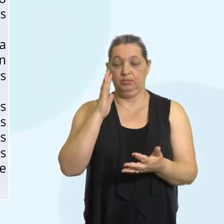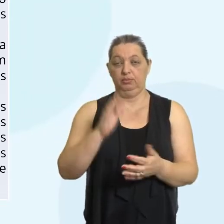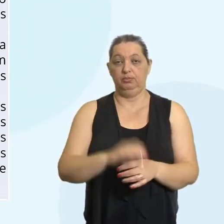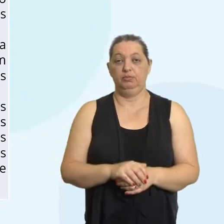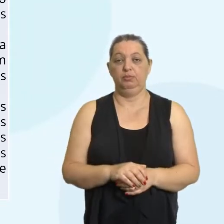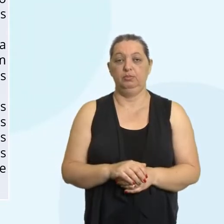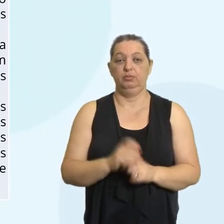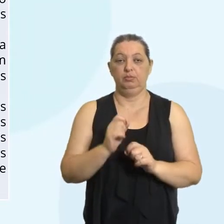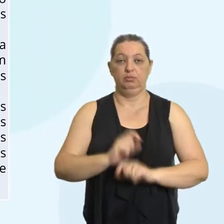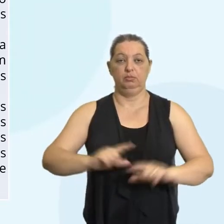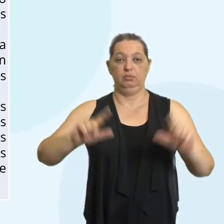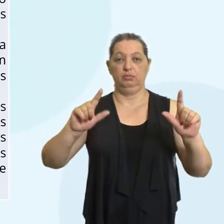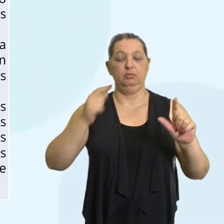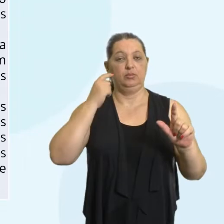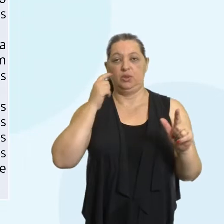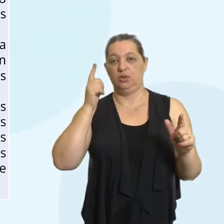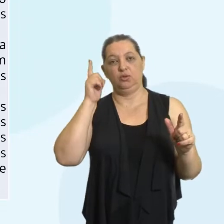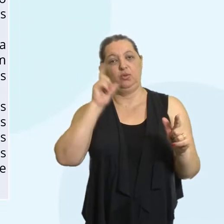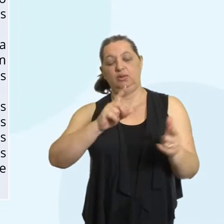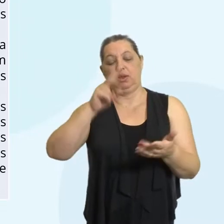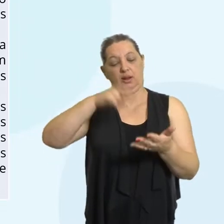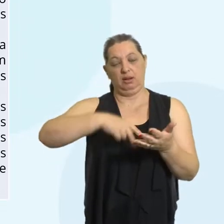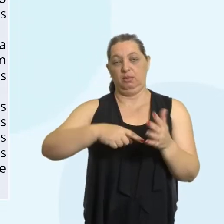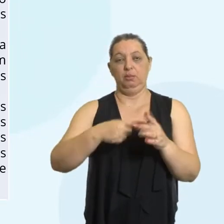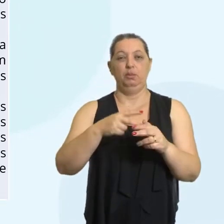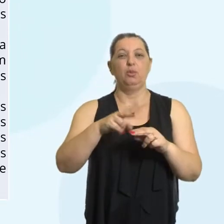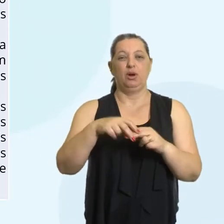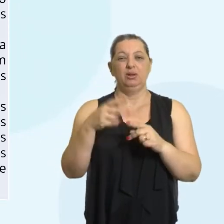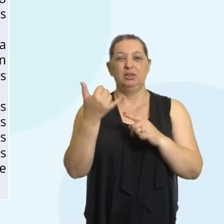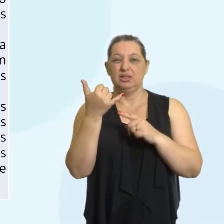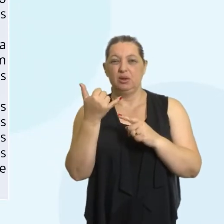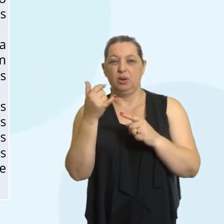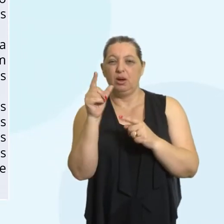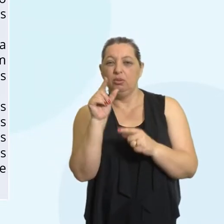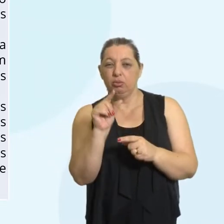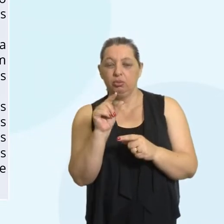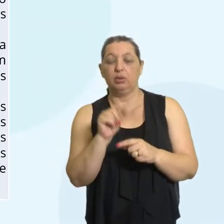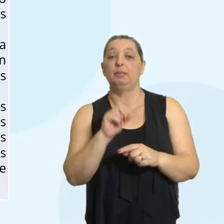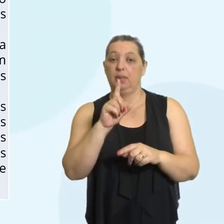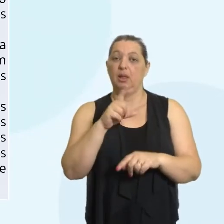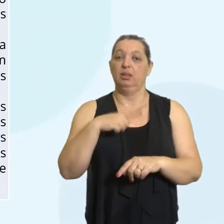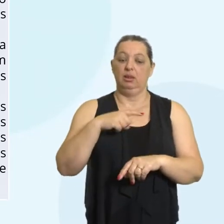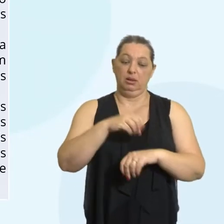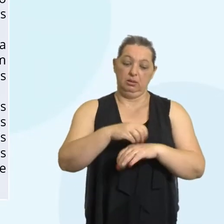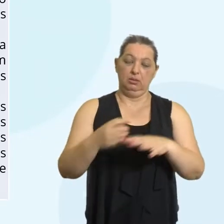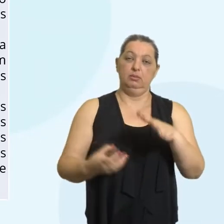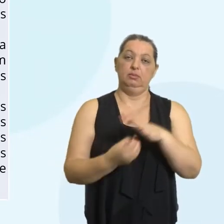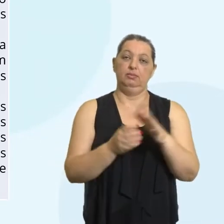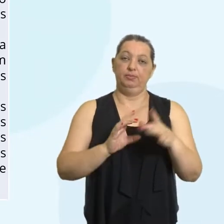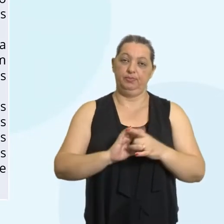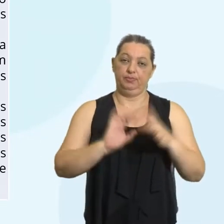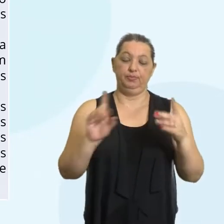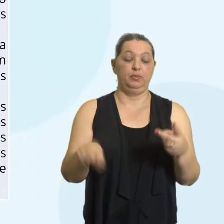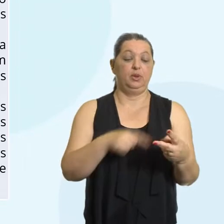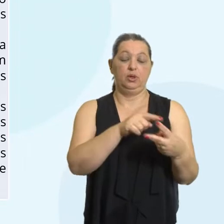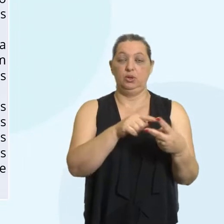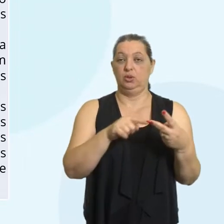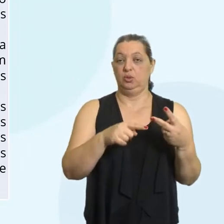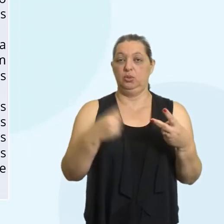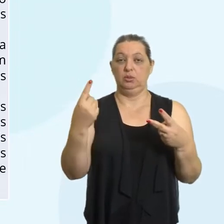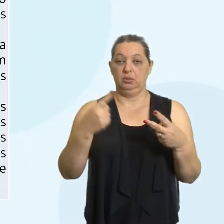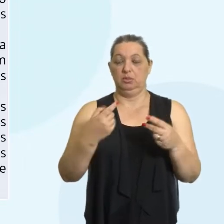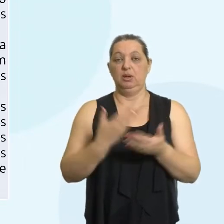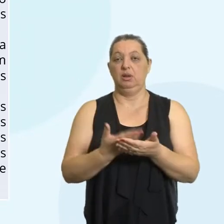deve estar impossível para vocês verem mas está na no repositório as duas primeiras aulas seria a seguinte